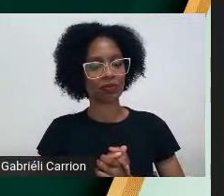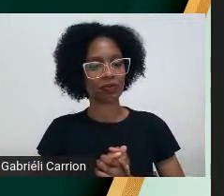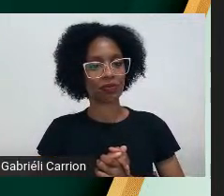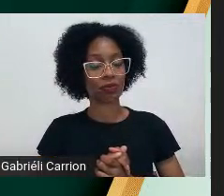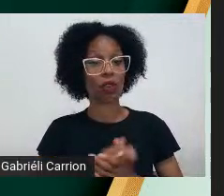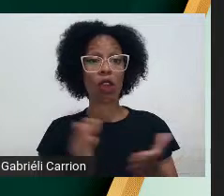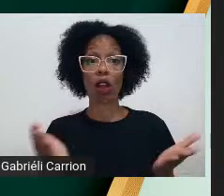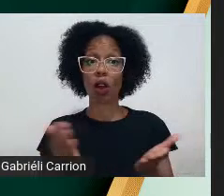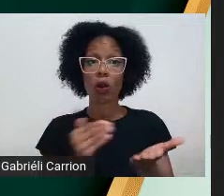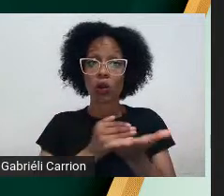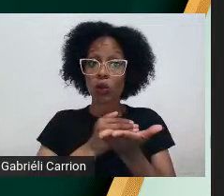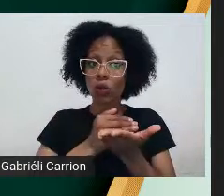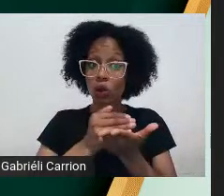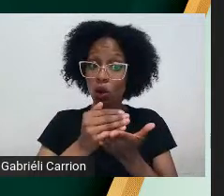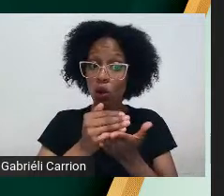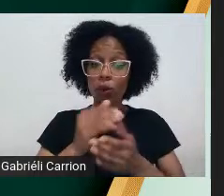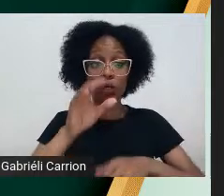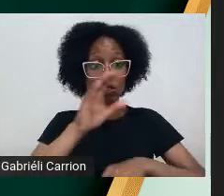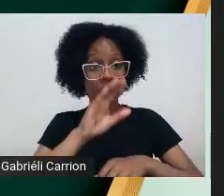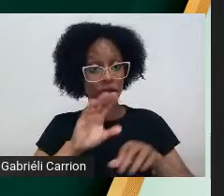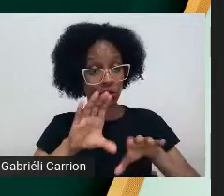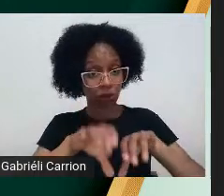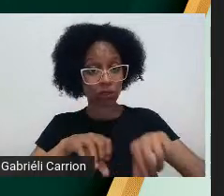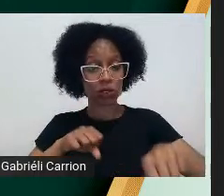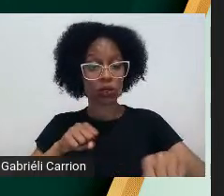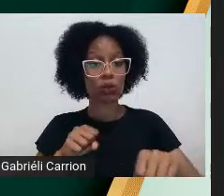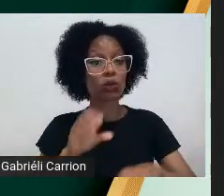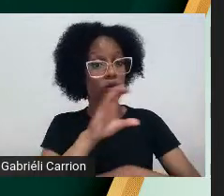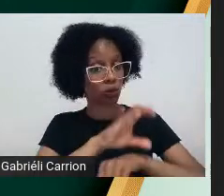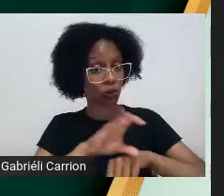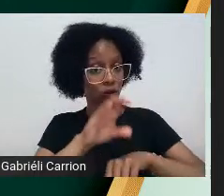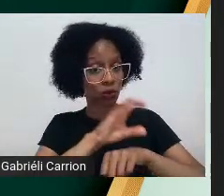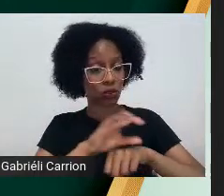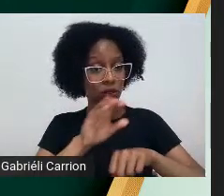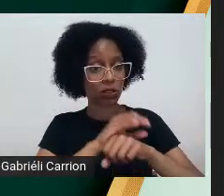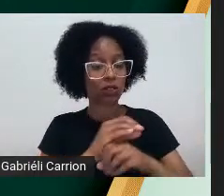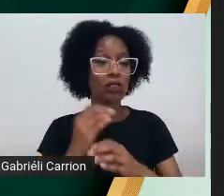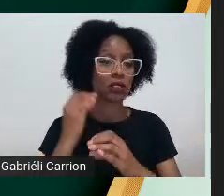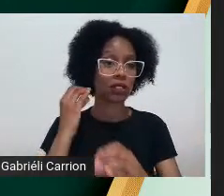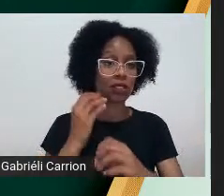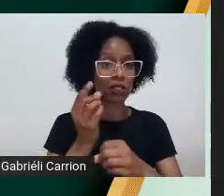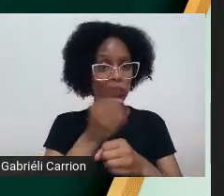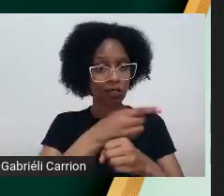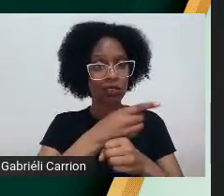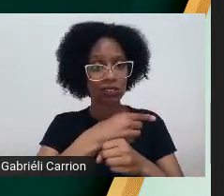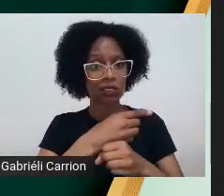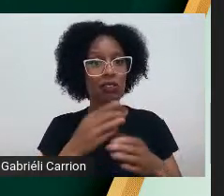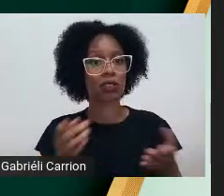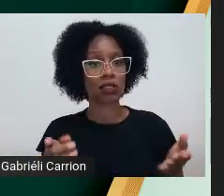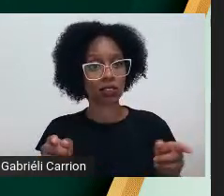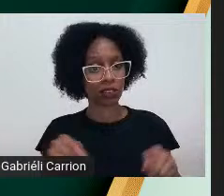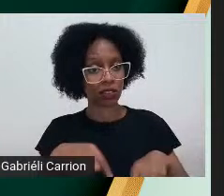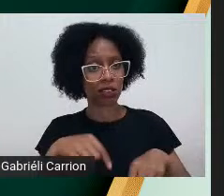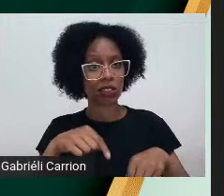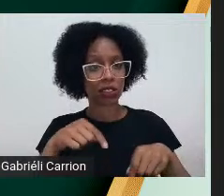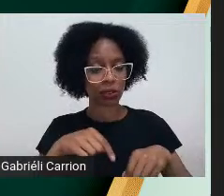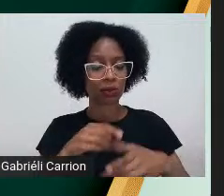Daremos início à outorga do grau aos graduandos do curso de Engenharia Cartográfica e de Agrimensura.